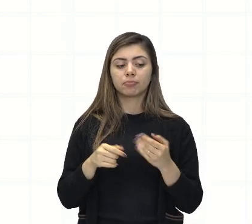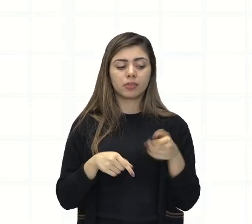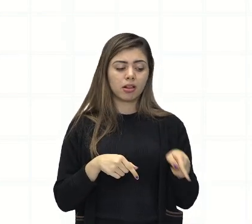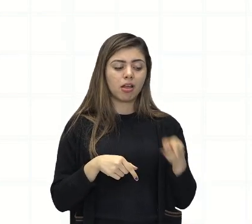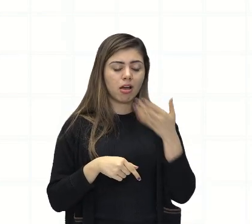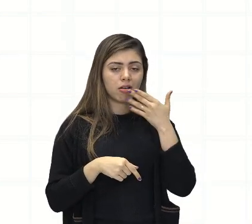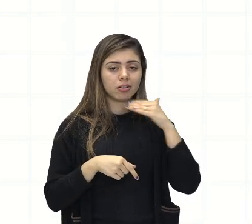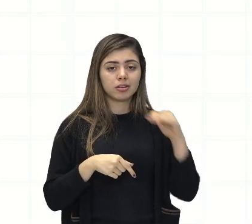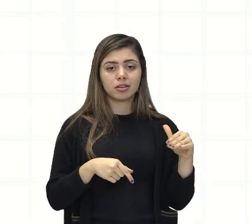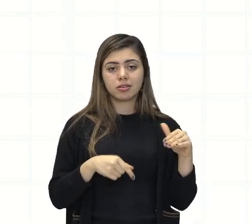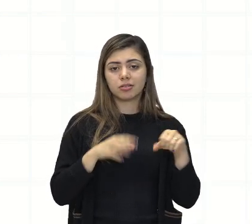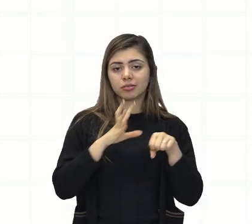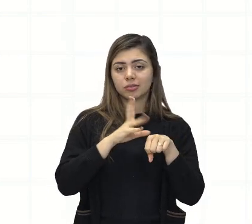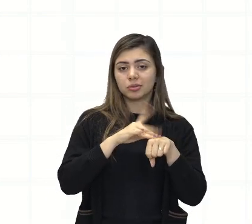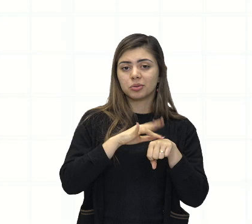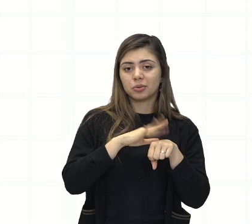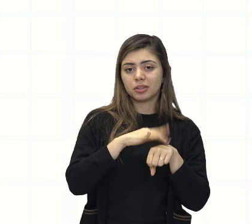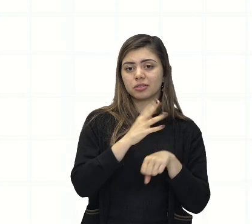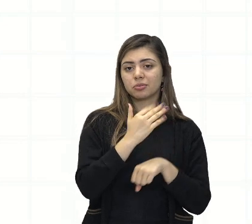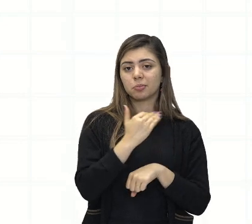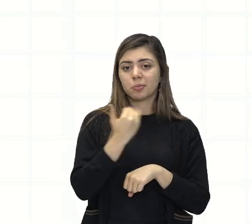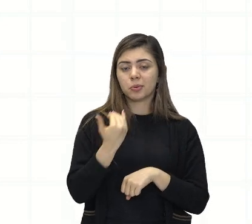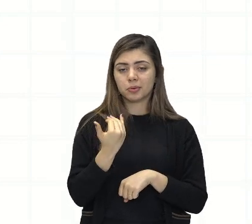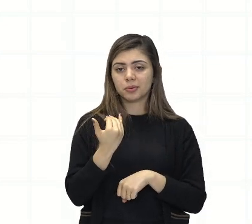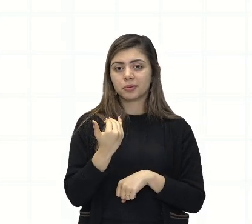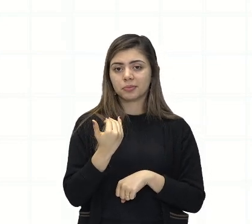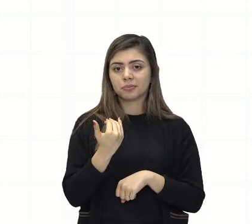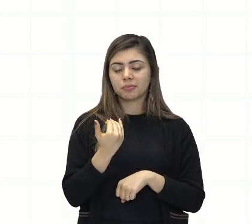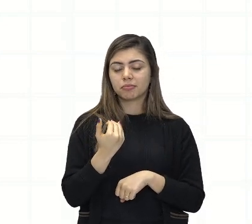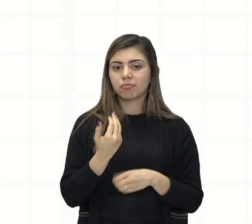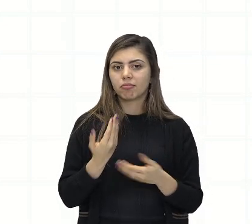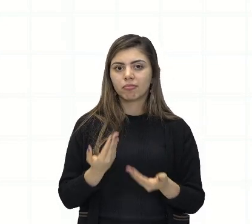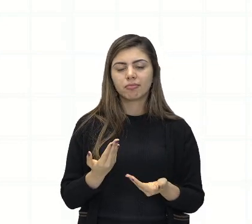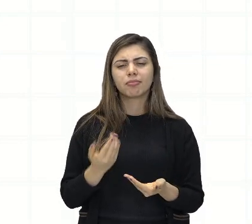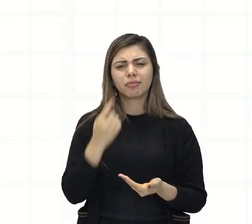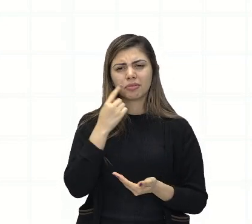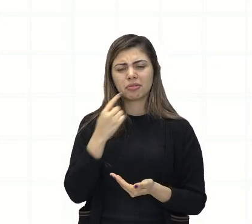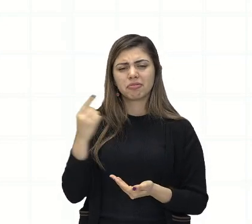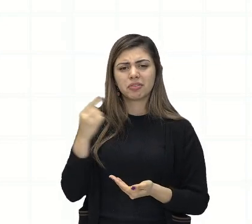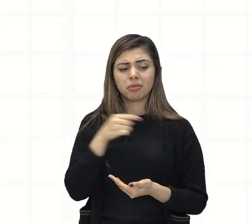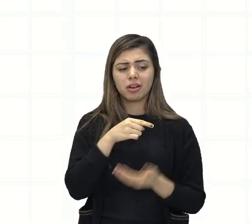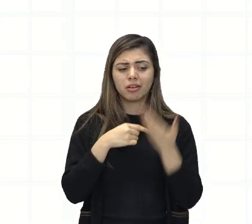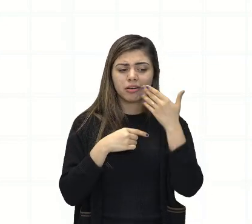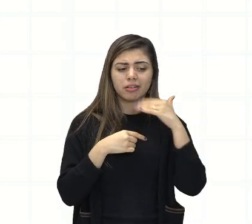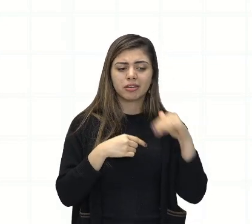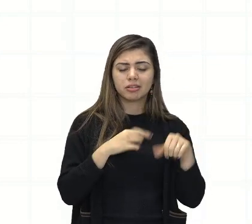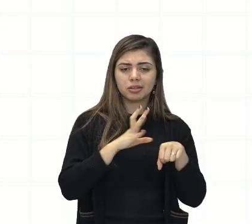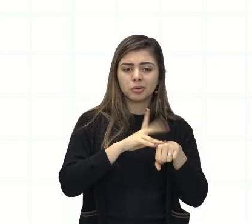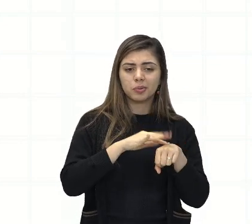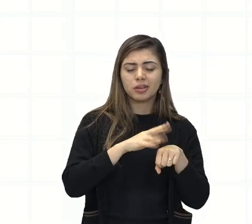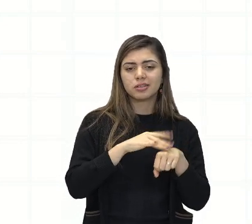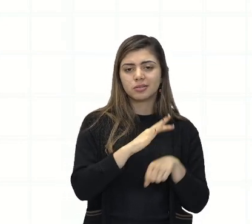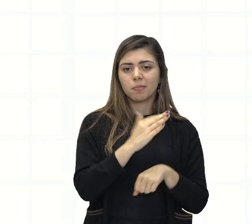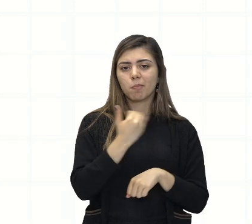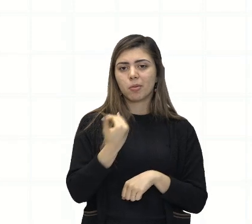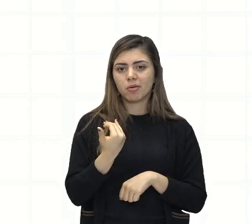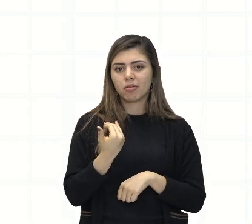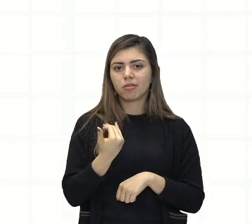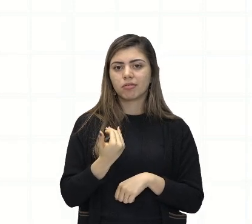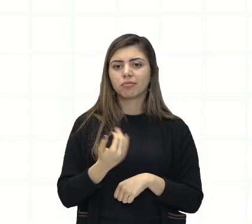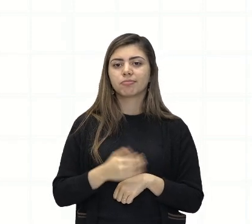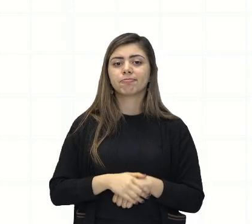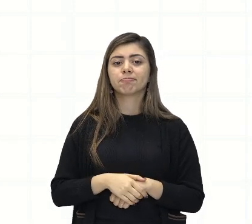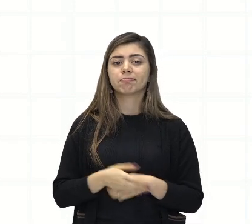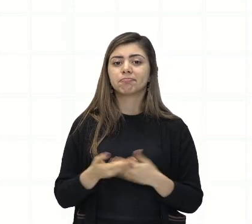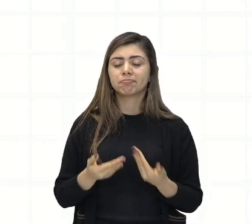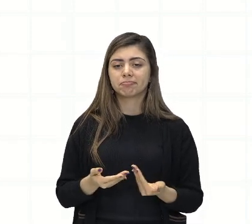Nininha adoeceu e morreu. Simples assim. A gente tem aí a Nininha adoece e morre. Infelizmente, diz-se que